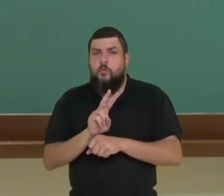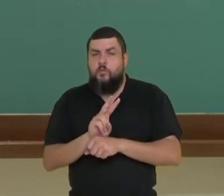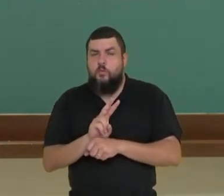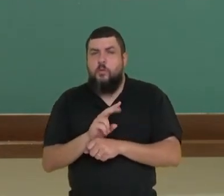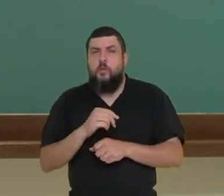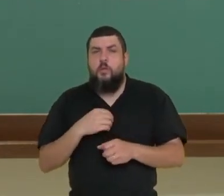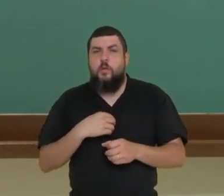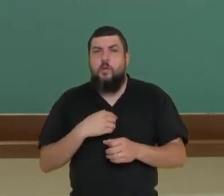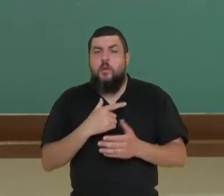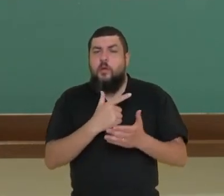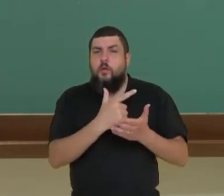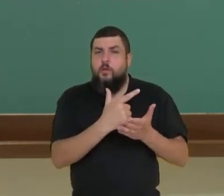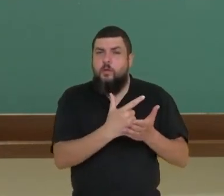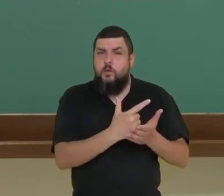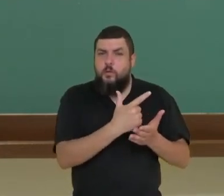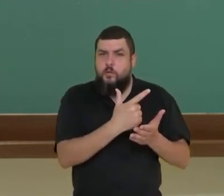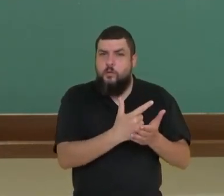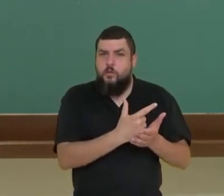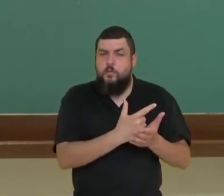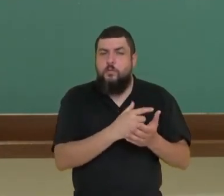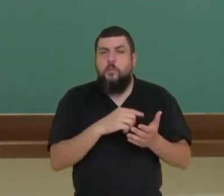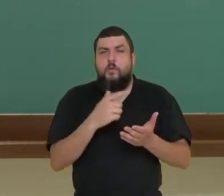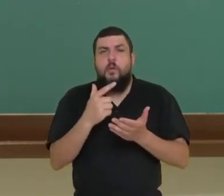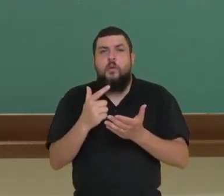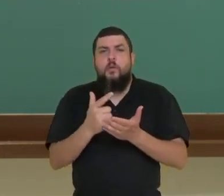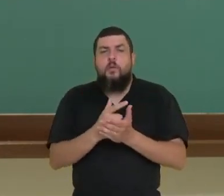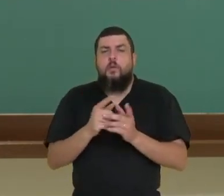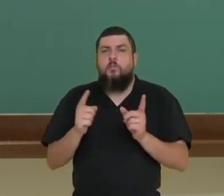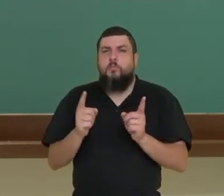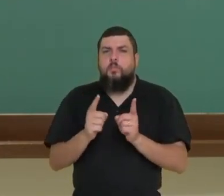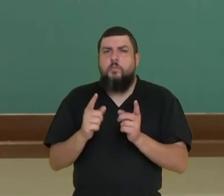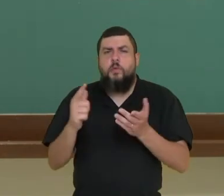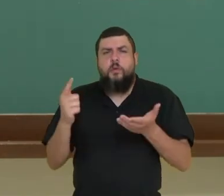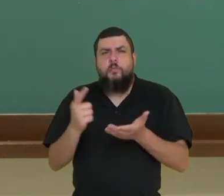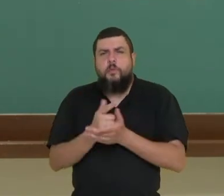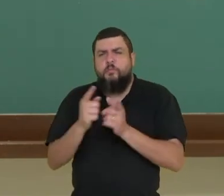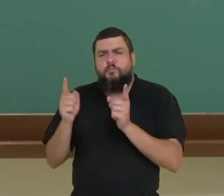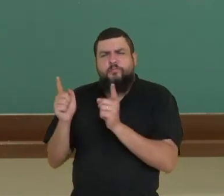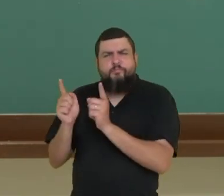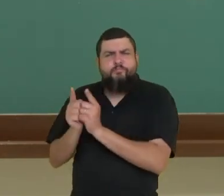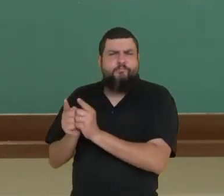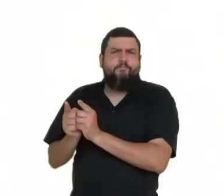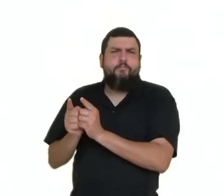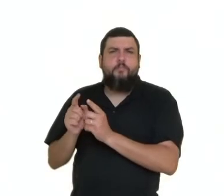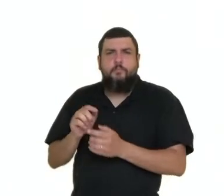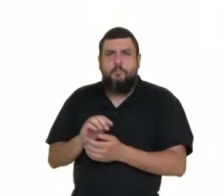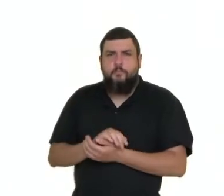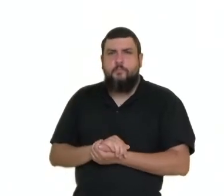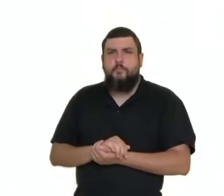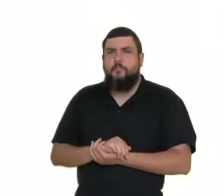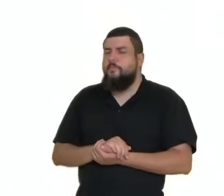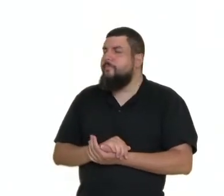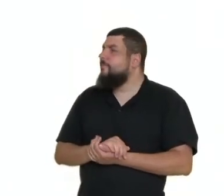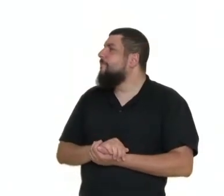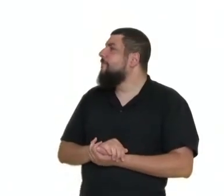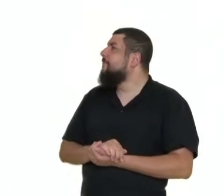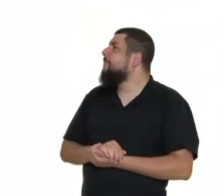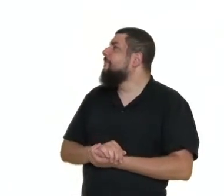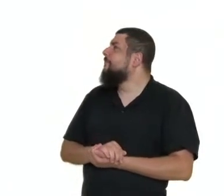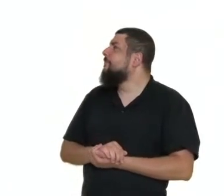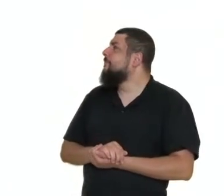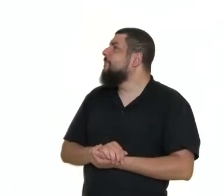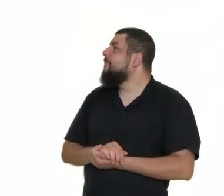tenho libretita e libreta, tá? Para nombrar afetuosamente a um